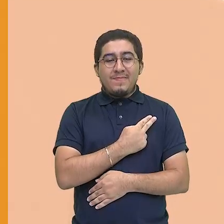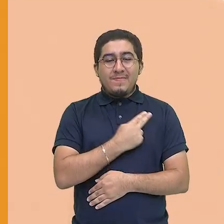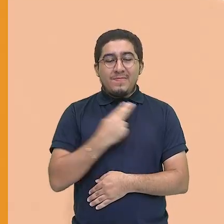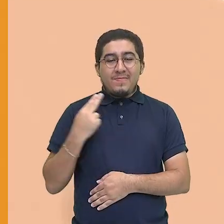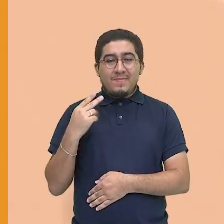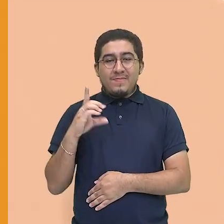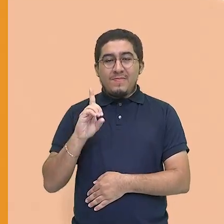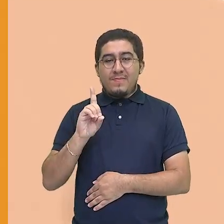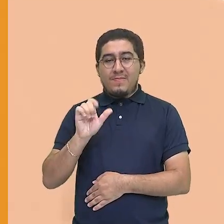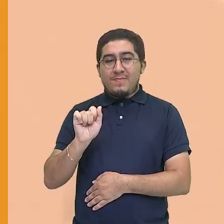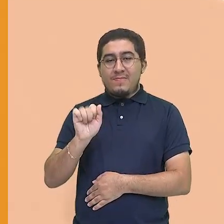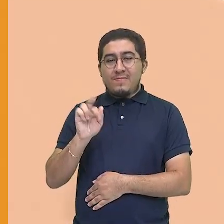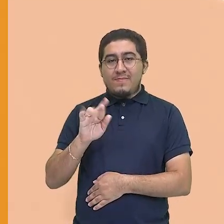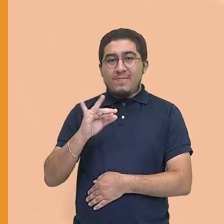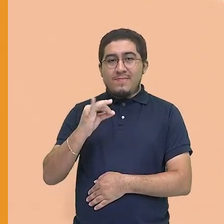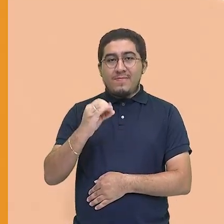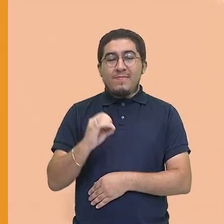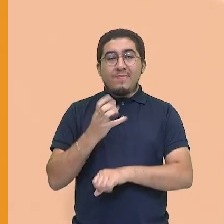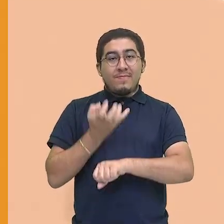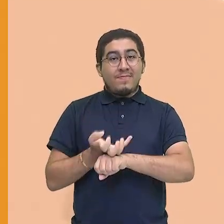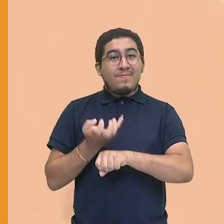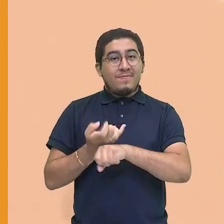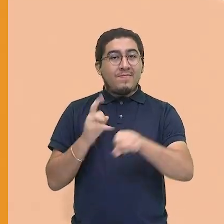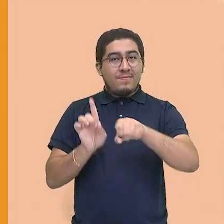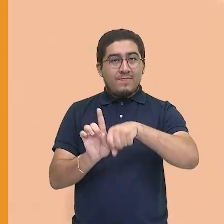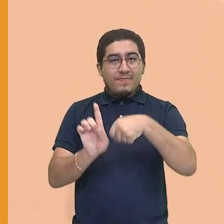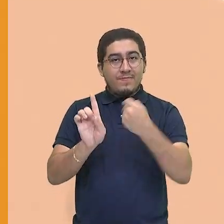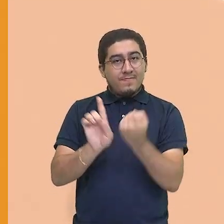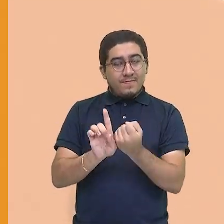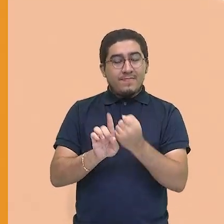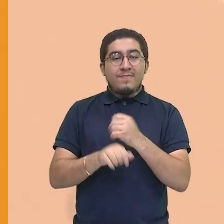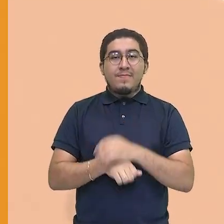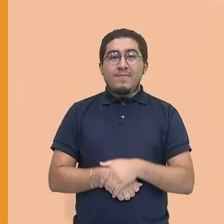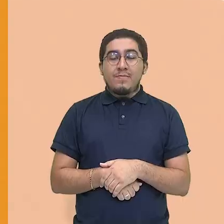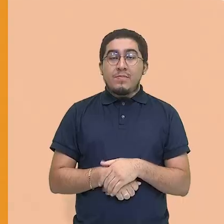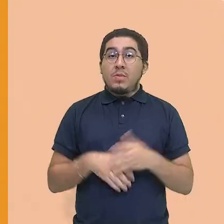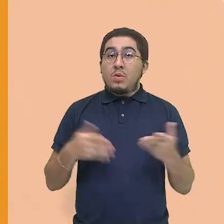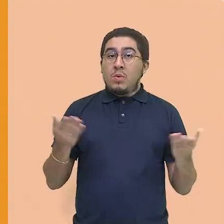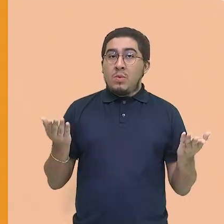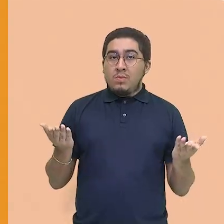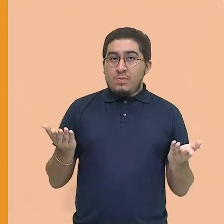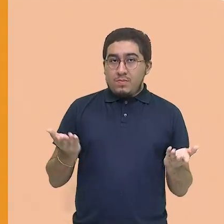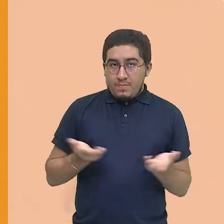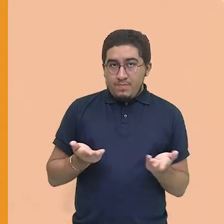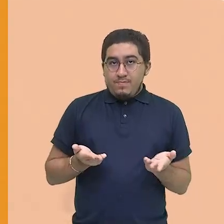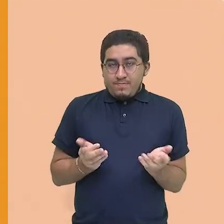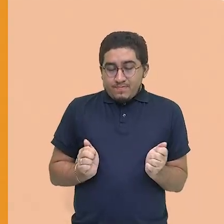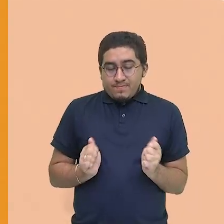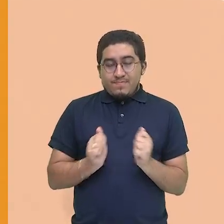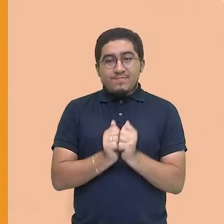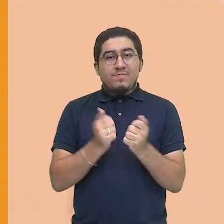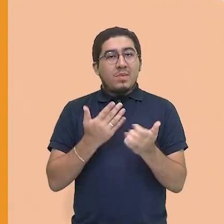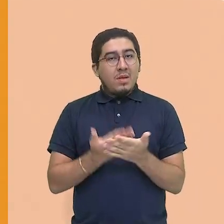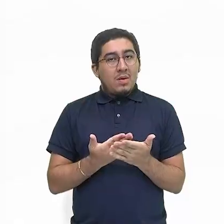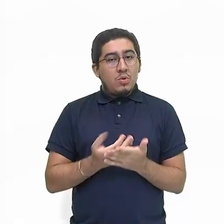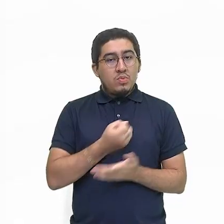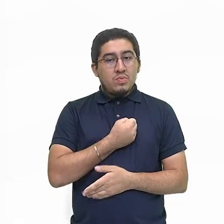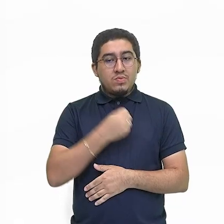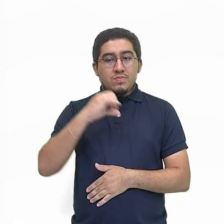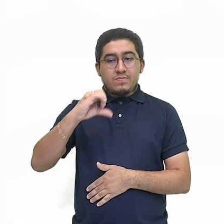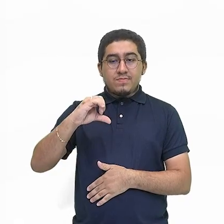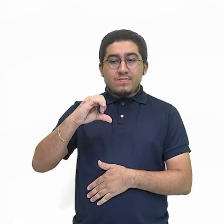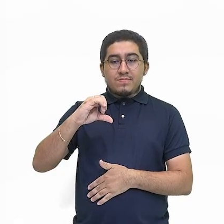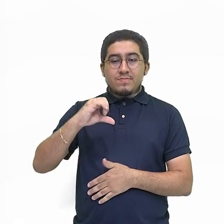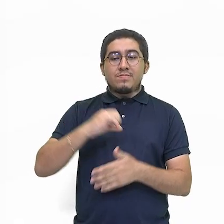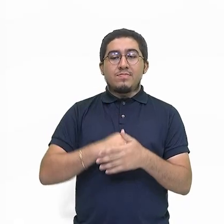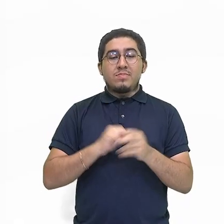Dário Pinheiro, do componente curricular Sociologia, e vou estar com vocês nesta aula de número 9,